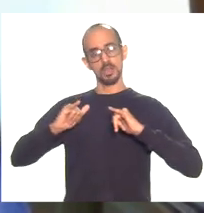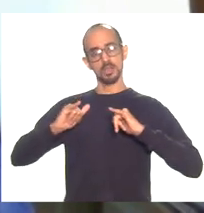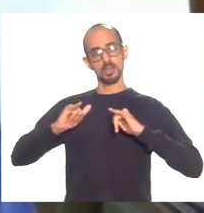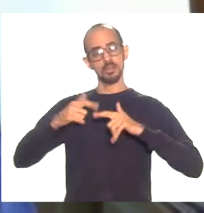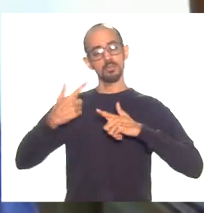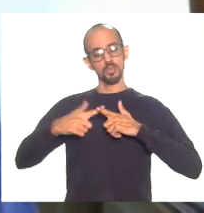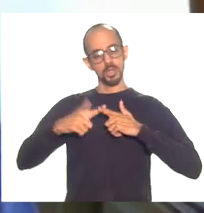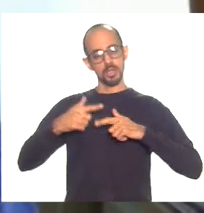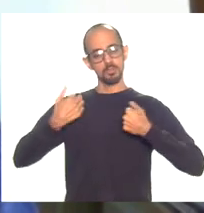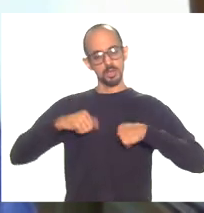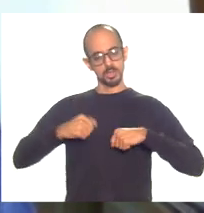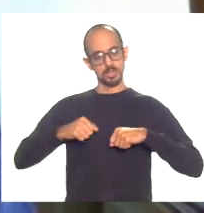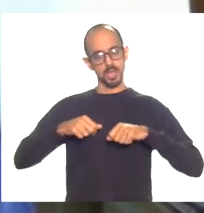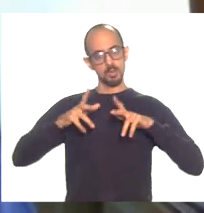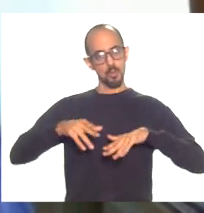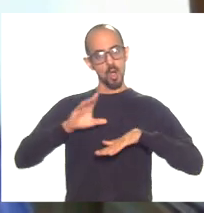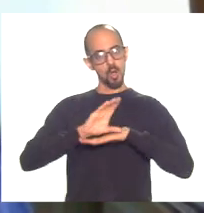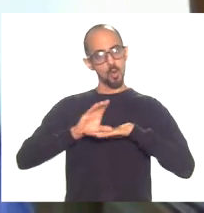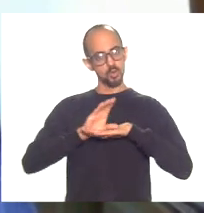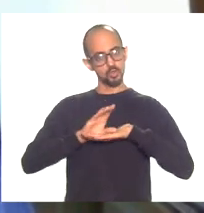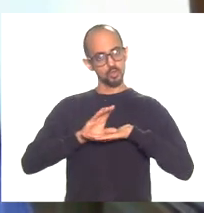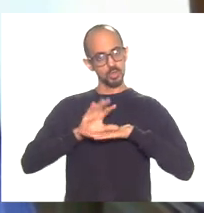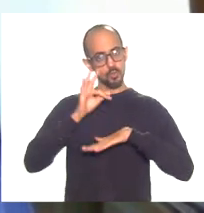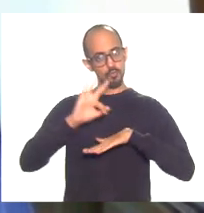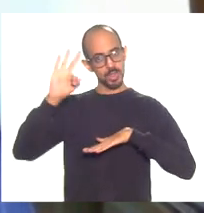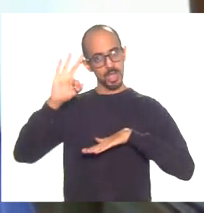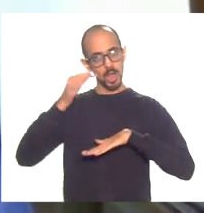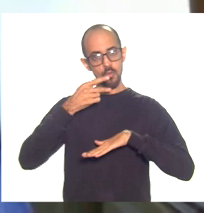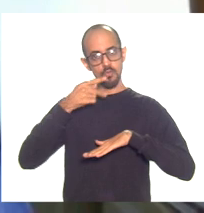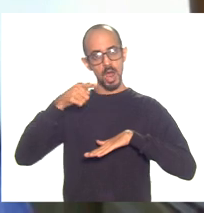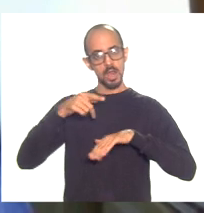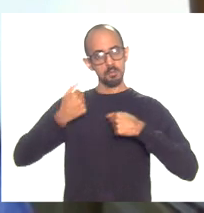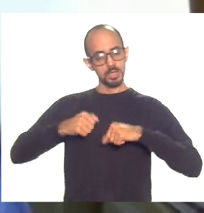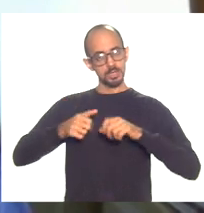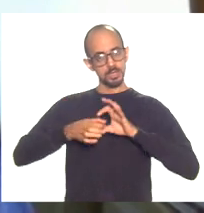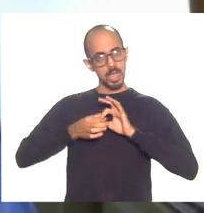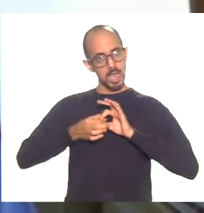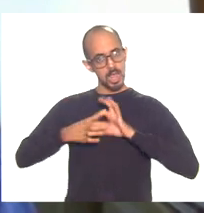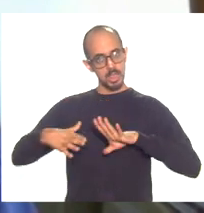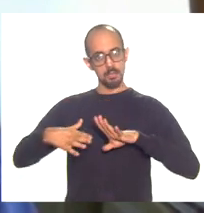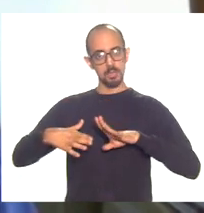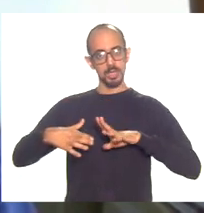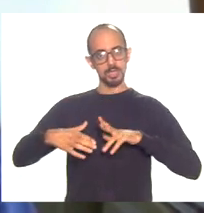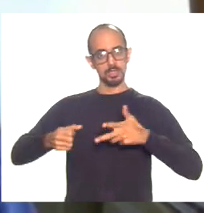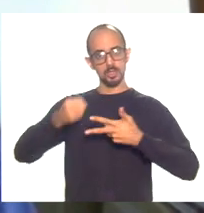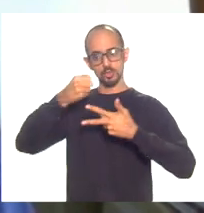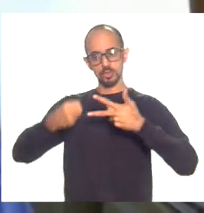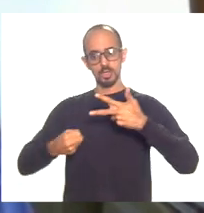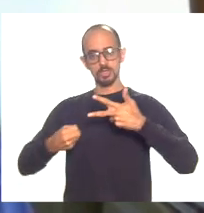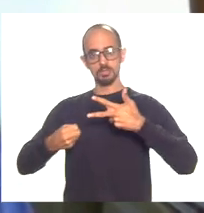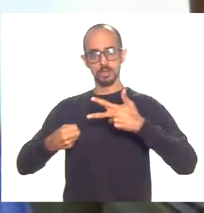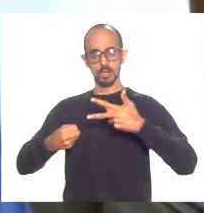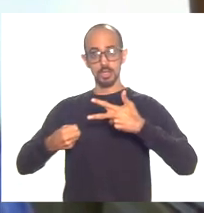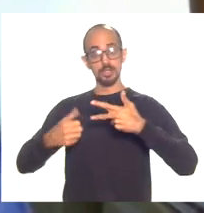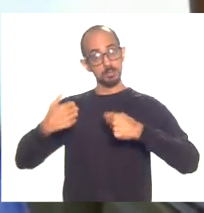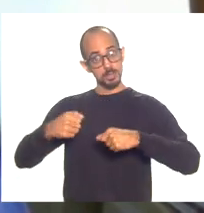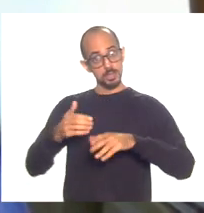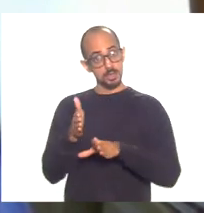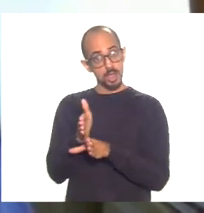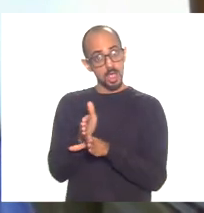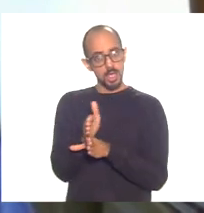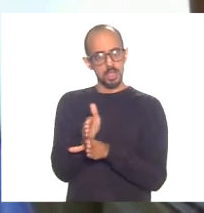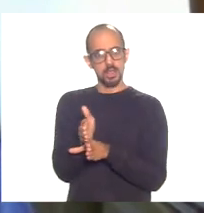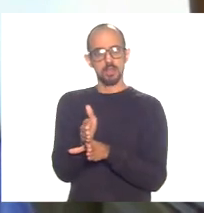como diz a Constituição da República, independência e harmonia entre os poderes, e não